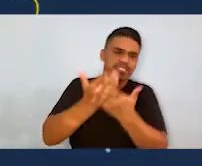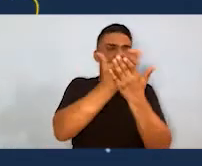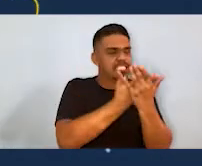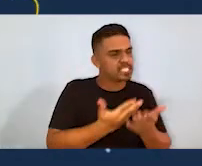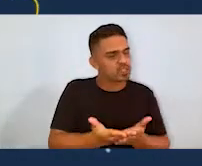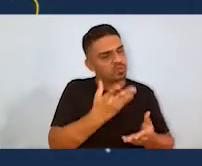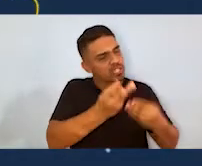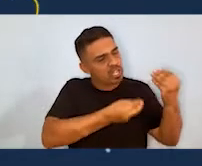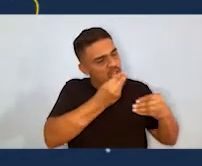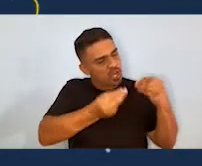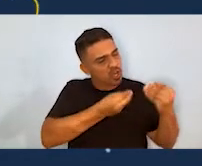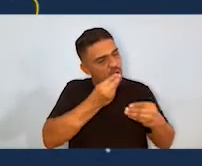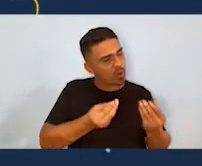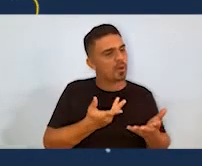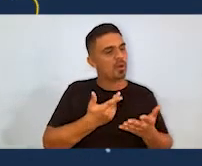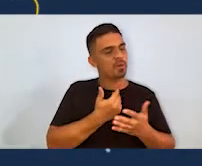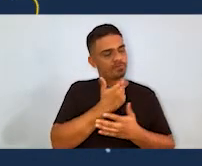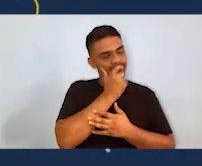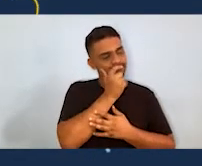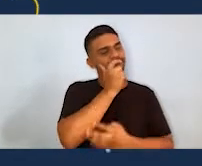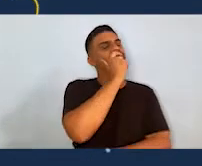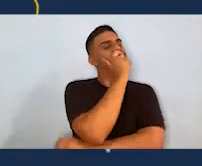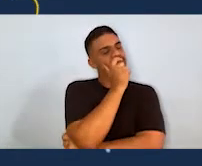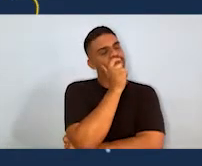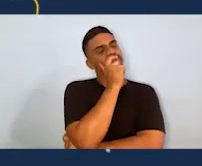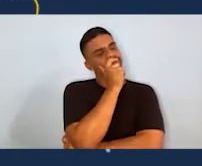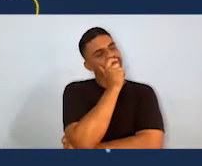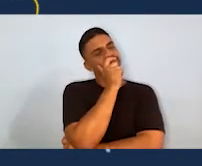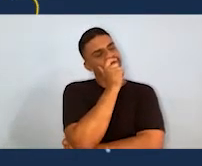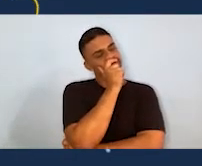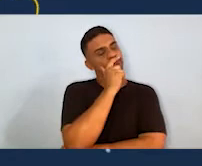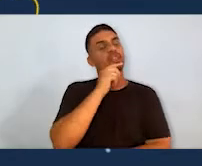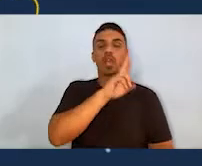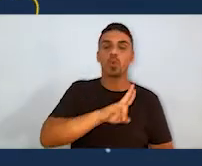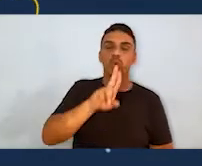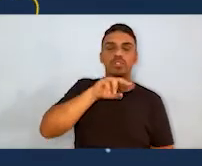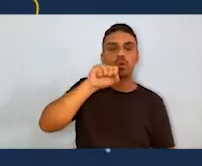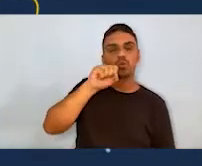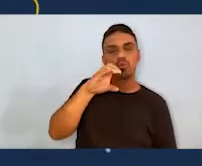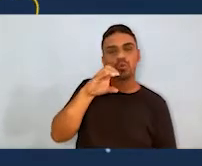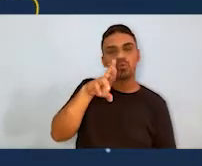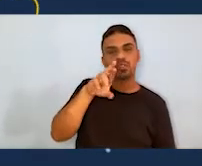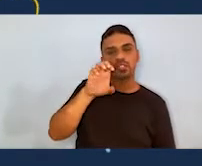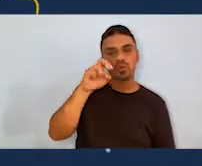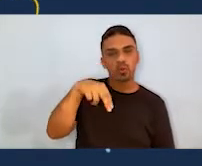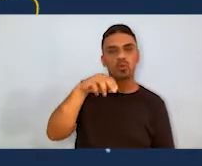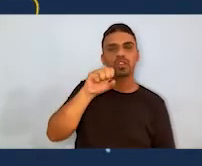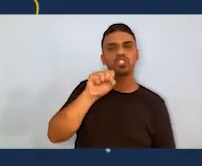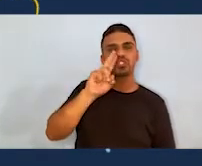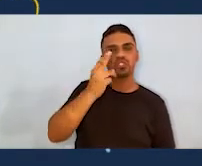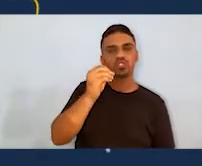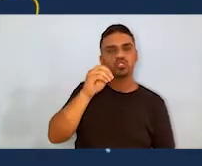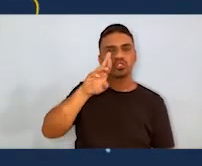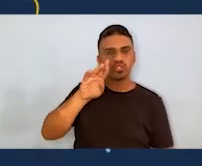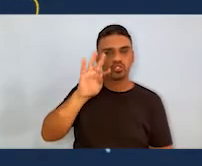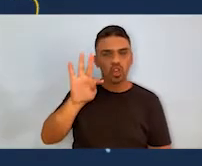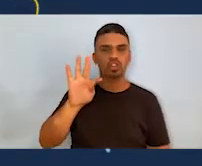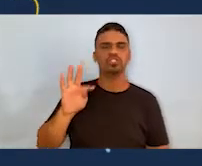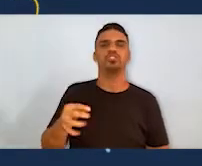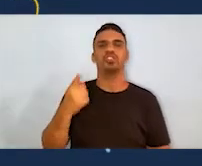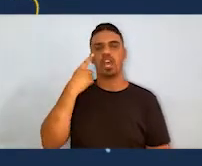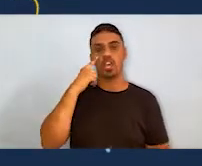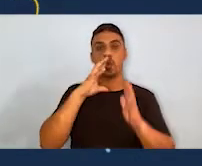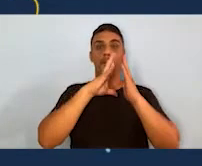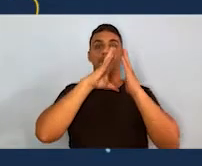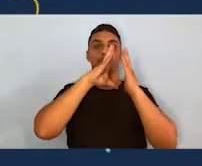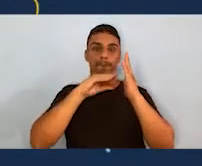ela. Tenta abrir pega um screenshot, eu fazia muito isso com Mega Man X, com Chrono Trigger, eu pegava, eu